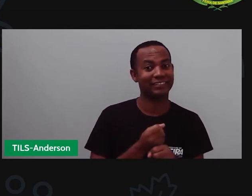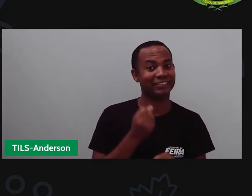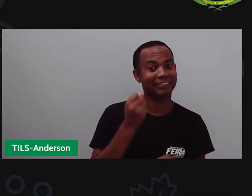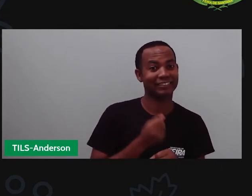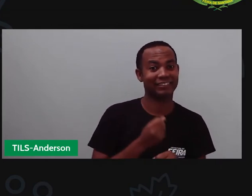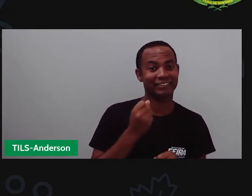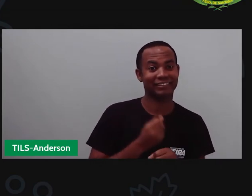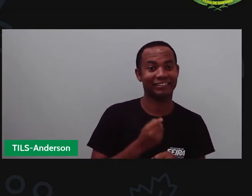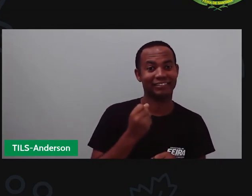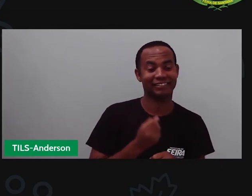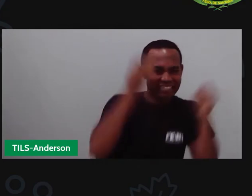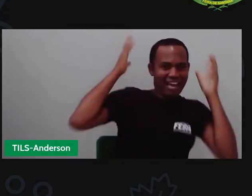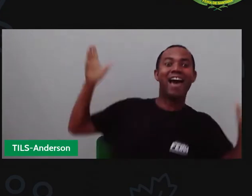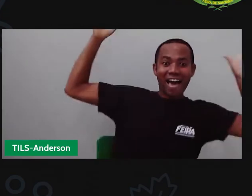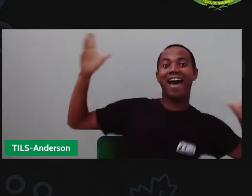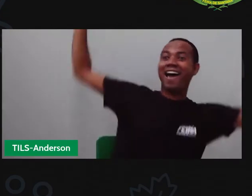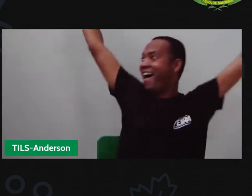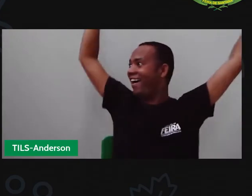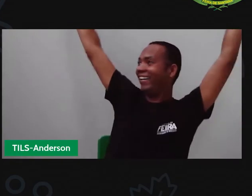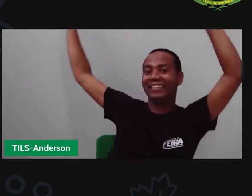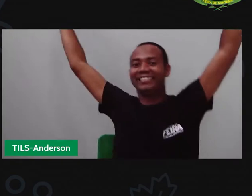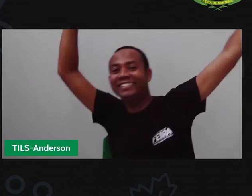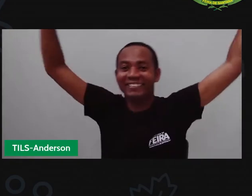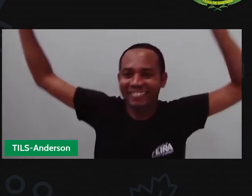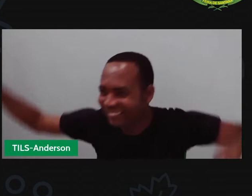Tô tentando. Ui!